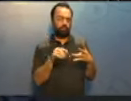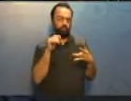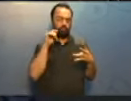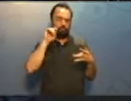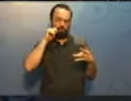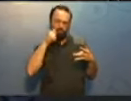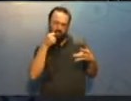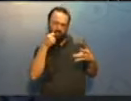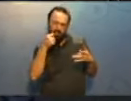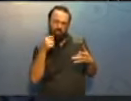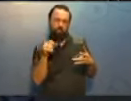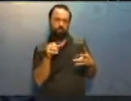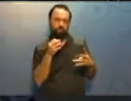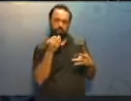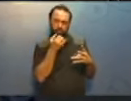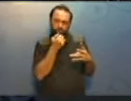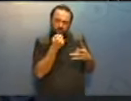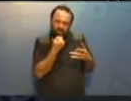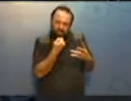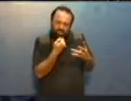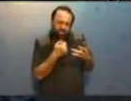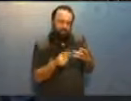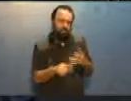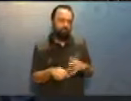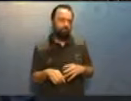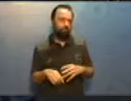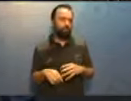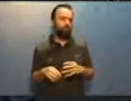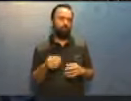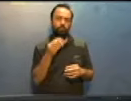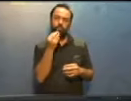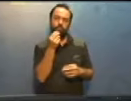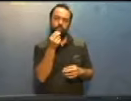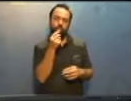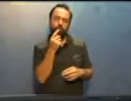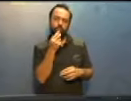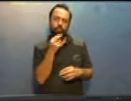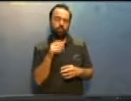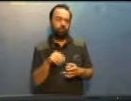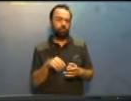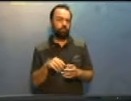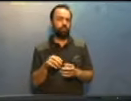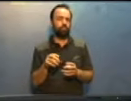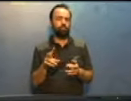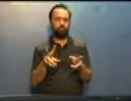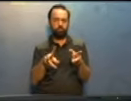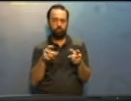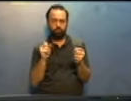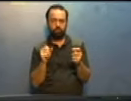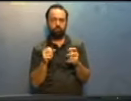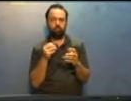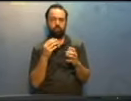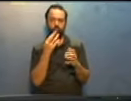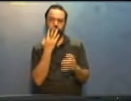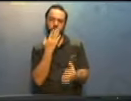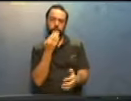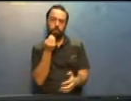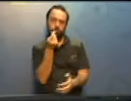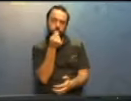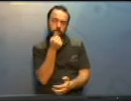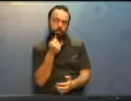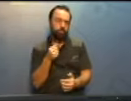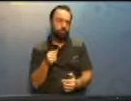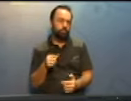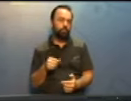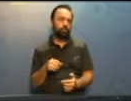E como que o paladar vai influenciar, então, nos nossos movimentos? Através da língua, conseguimos detectar diversos sabores. E apesar de pouco utilizada